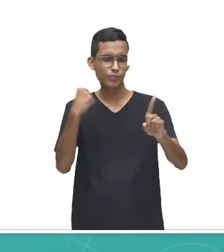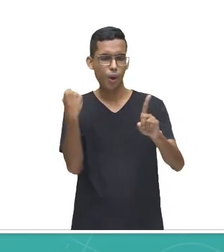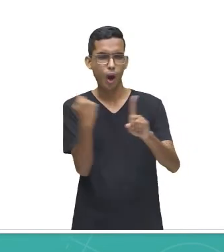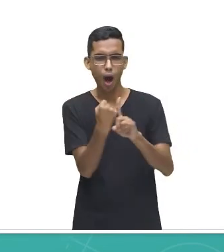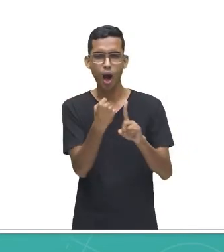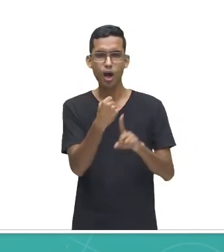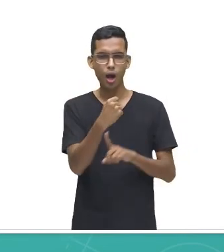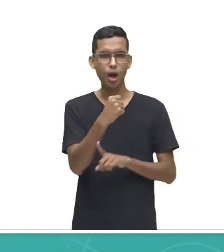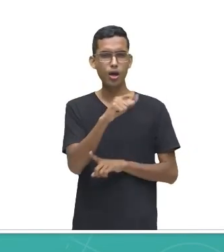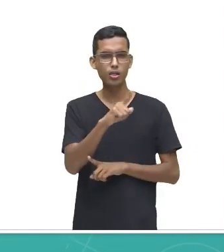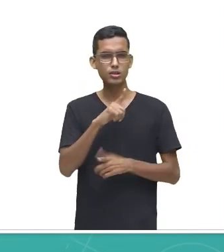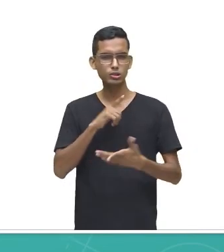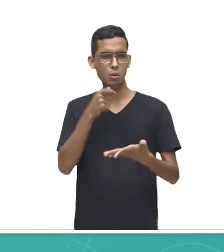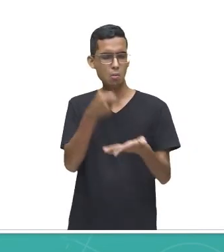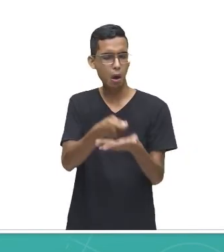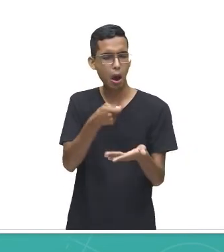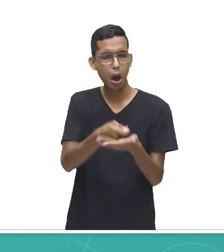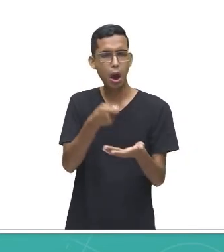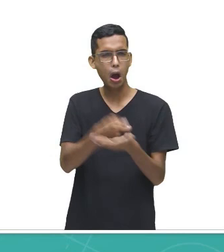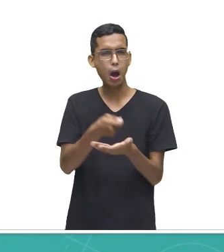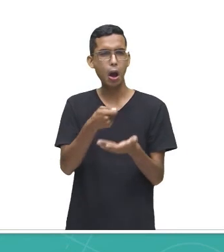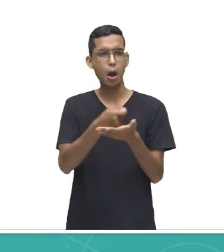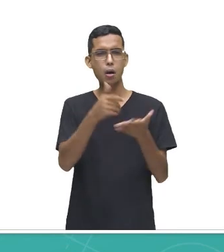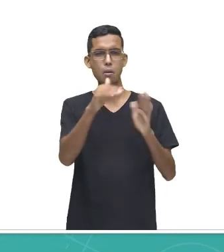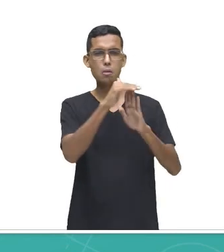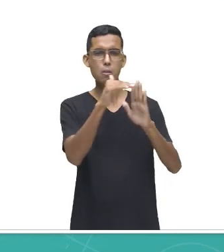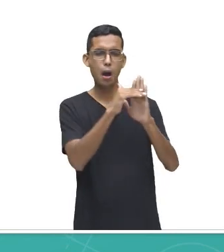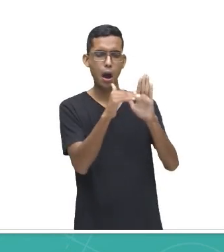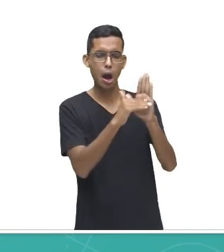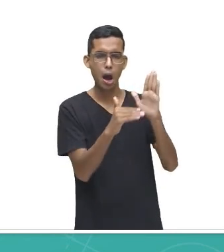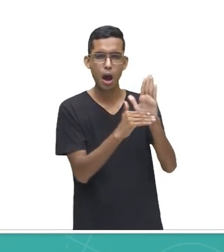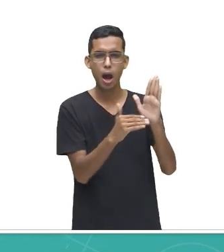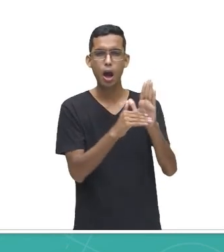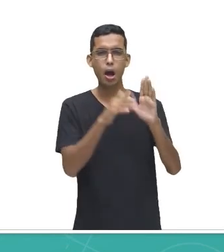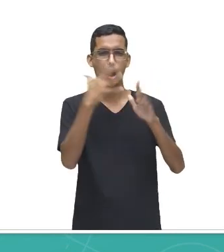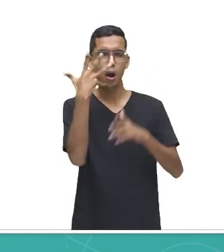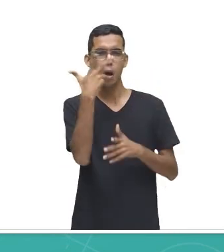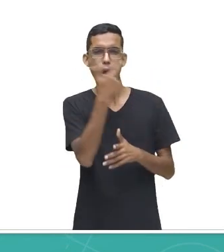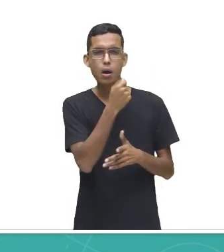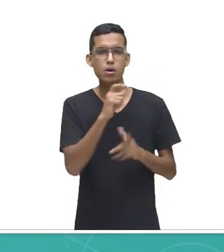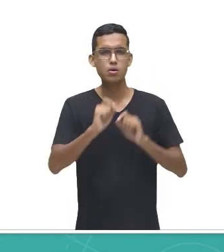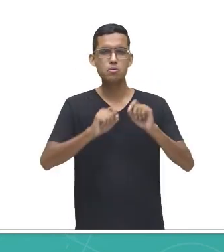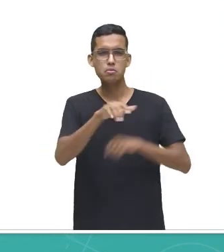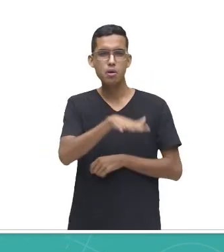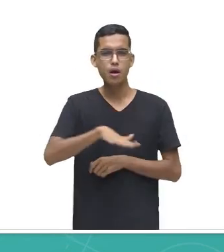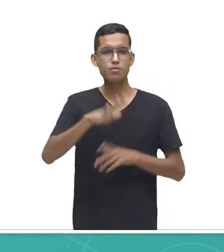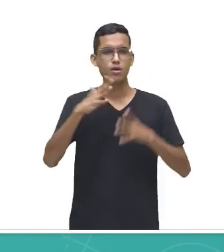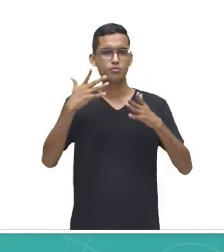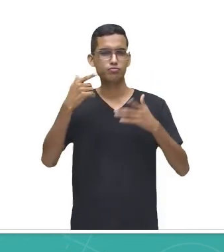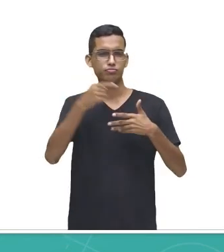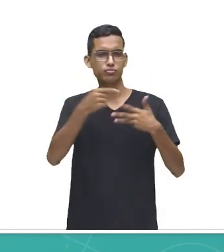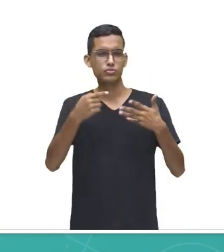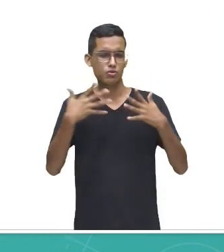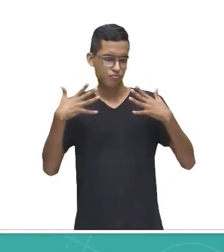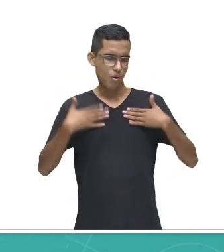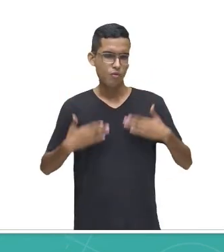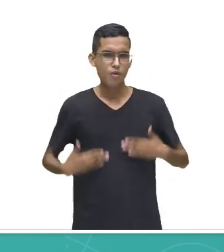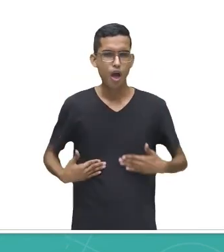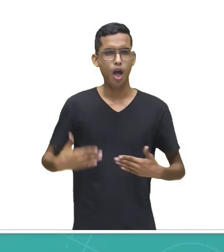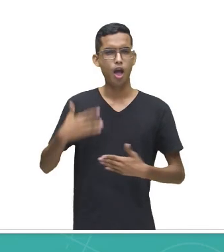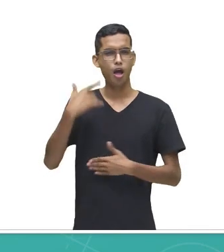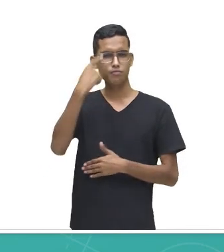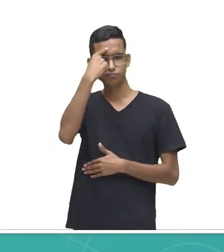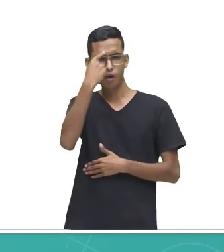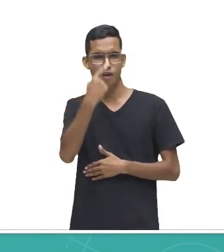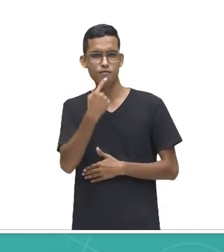e impõe padrões tipológicos, com aspectos como tipo de físico, aparência, etc. E os divulga